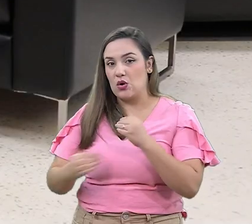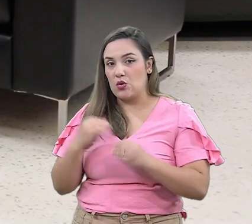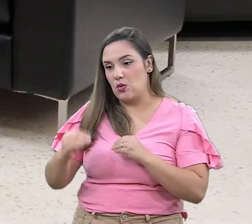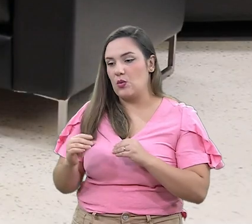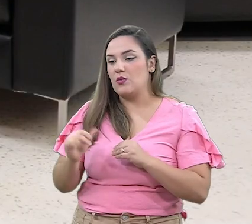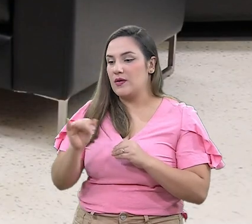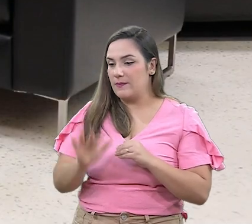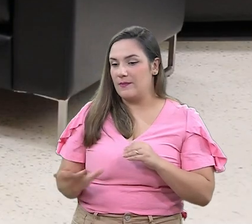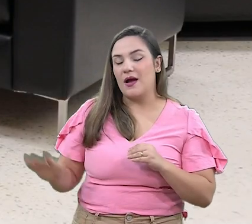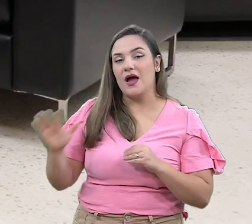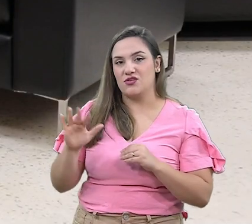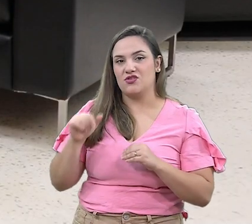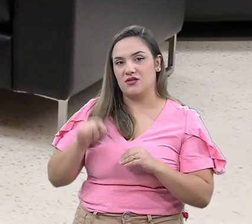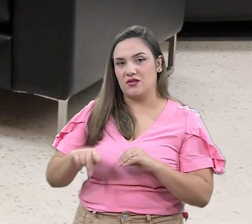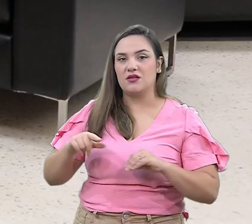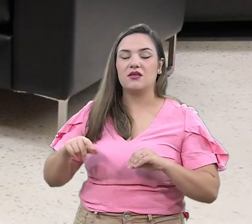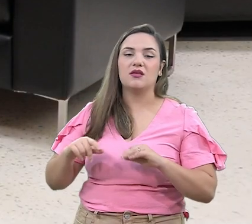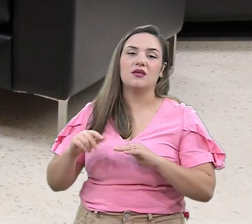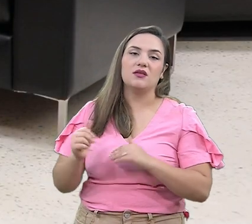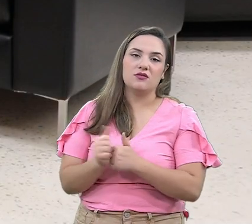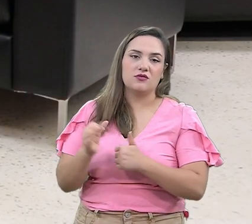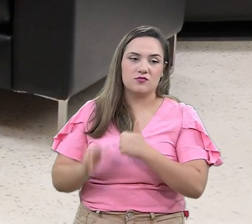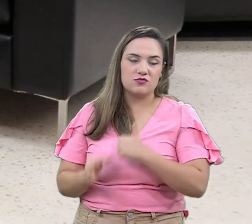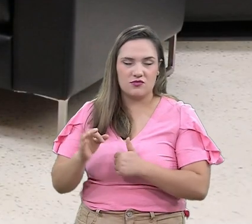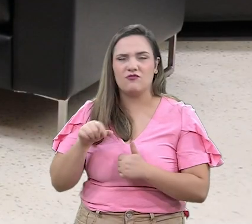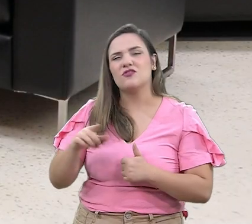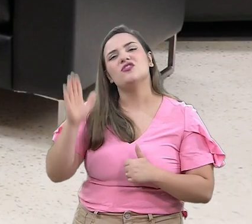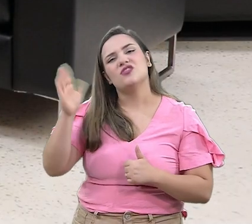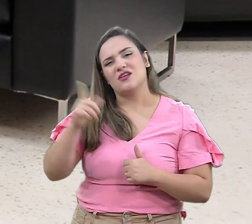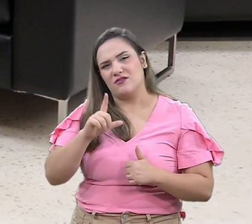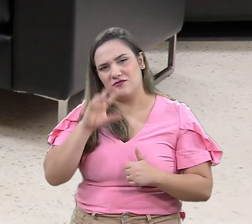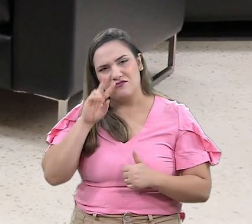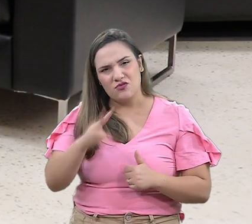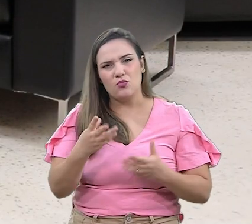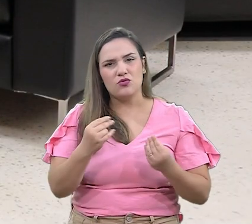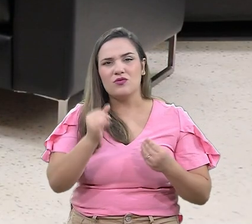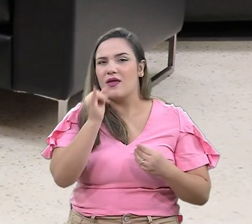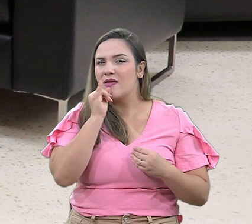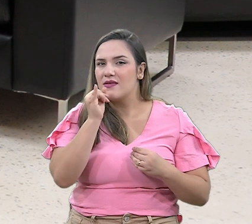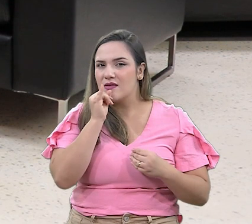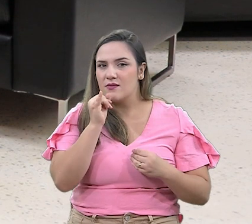instituição. Nós tivemos vários exemplos aí na mídia, a gente já viu, por